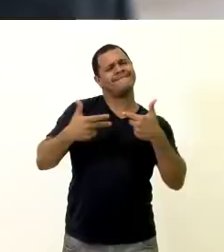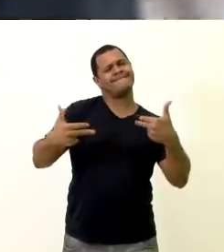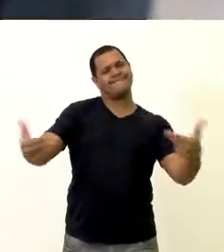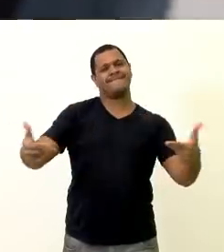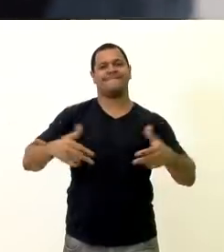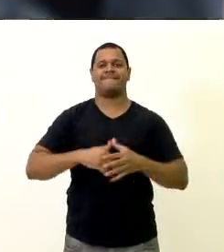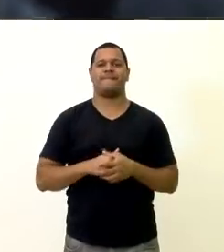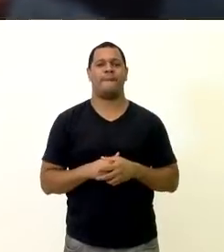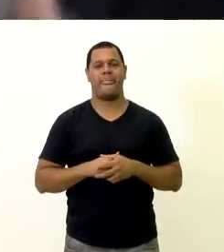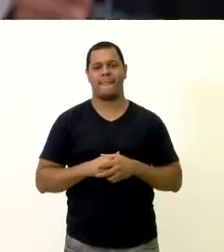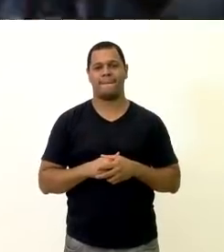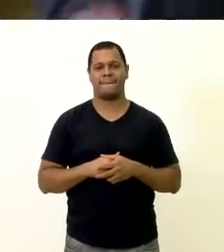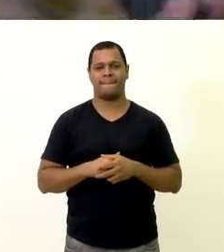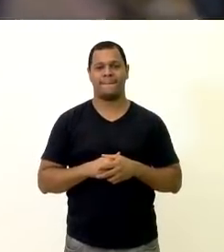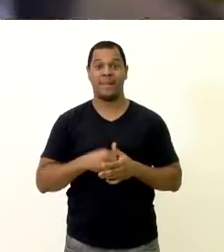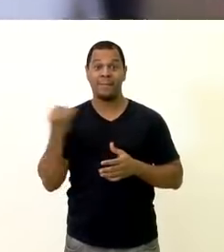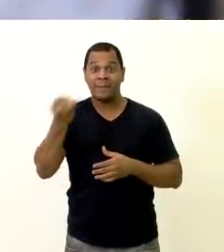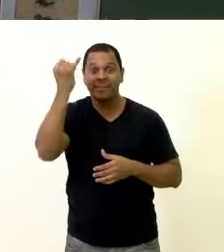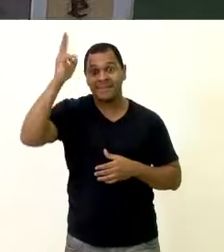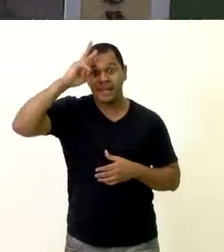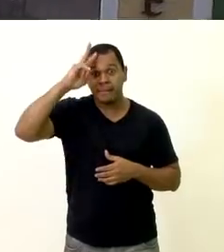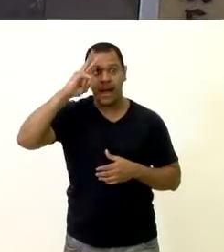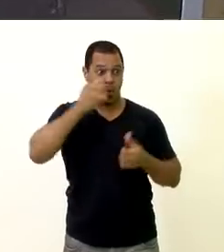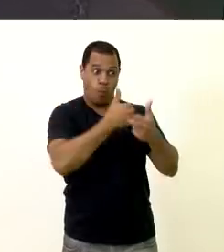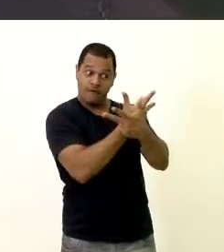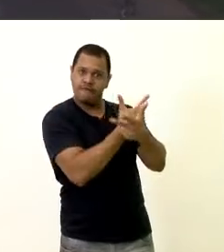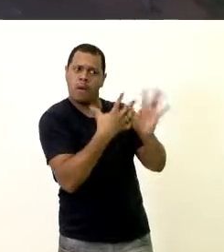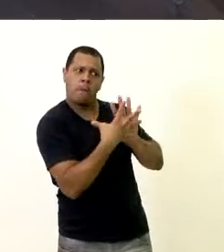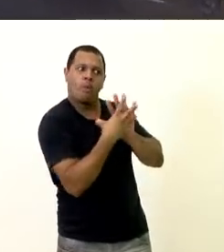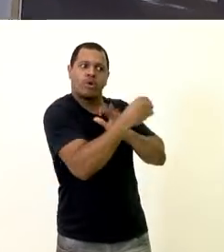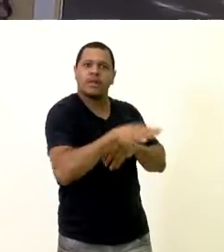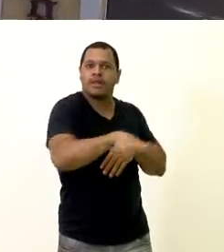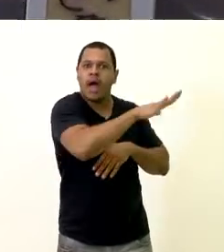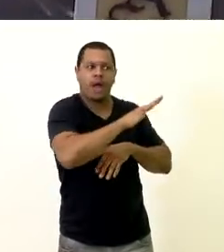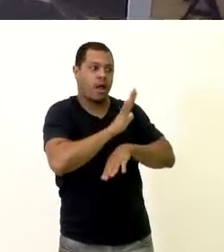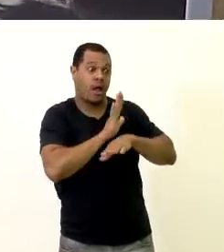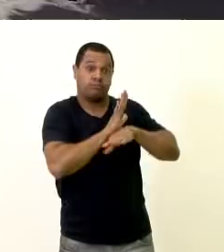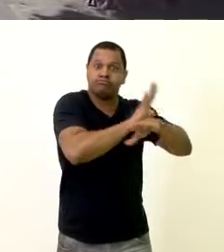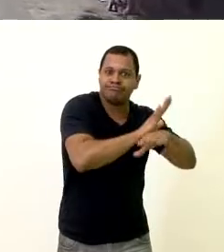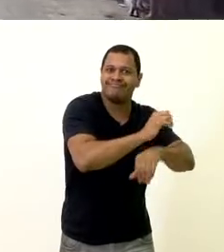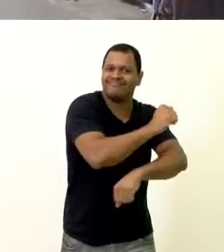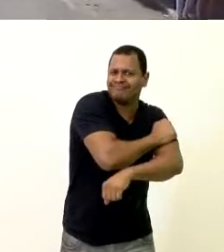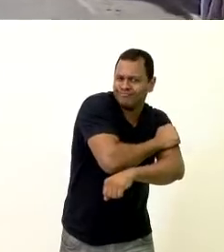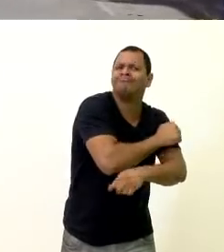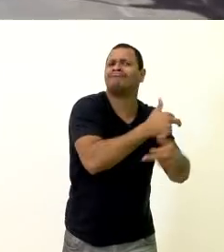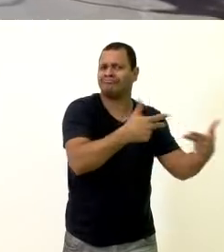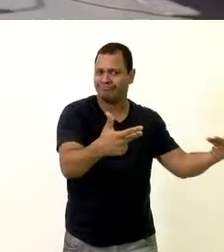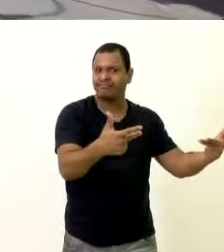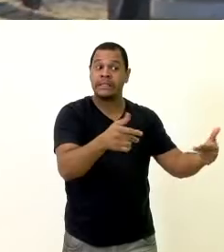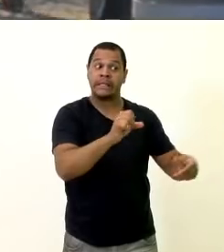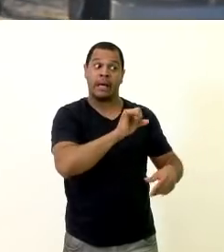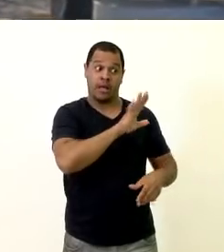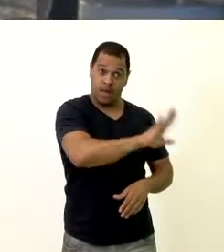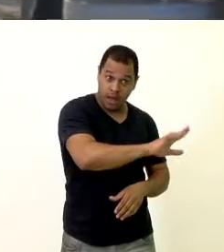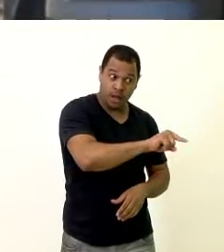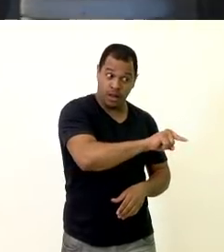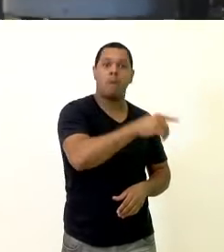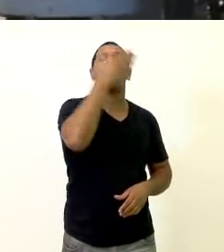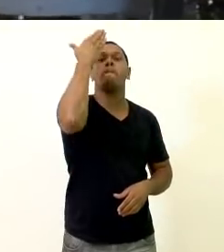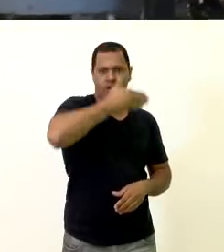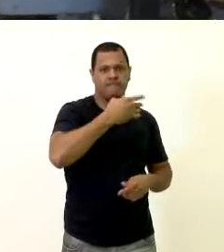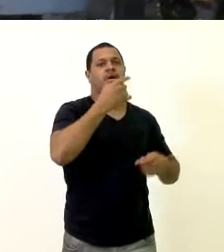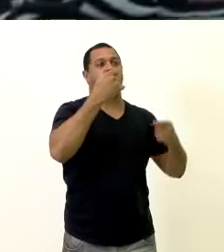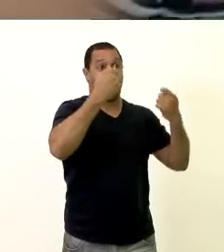outras. Vale destacar que a UFV também é referência na área de assistência estudantil e